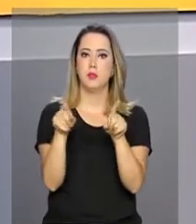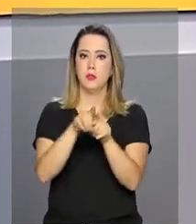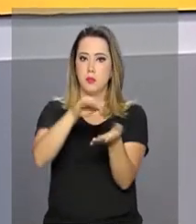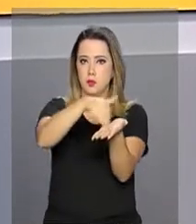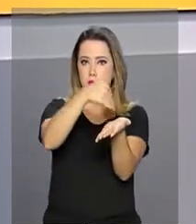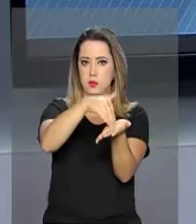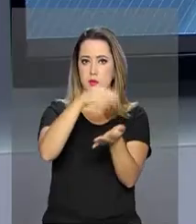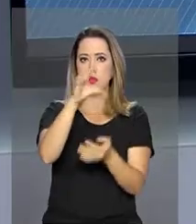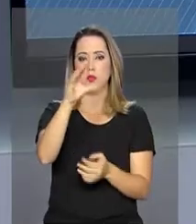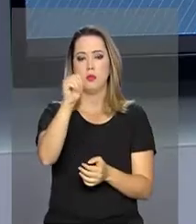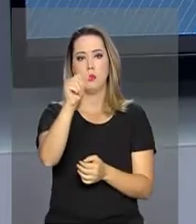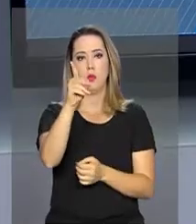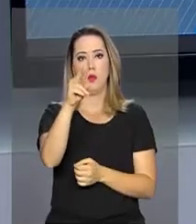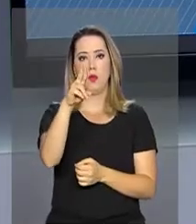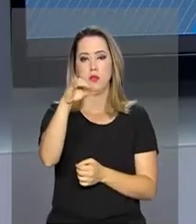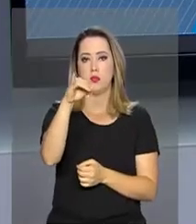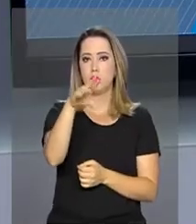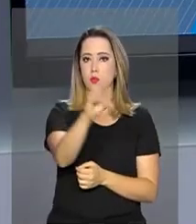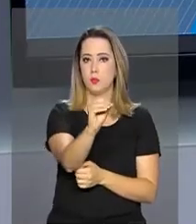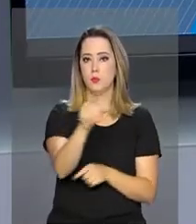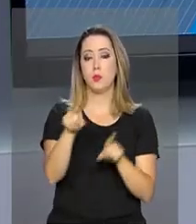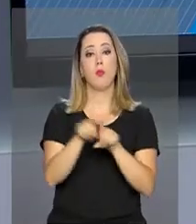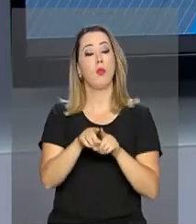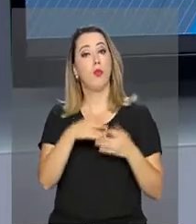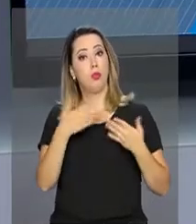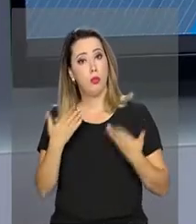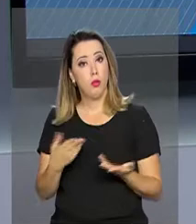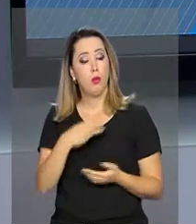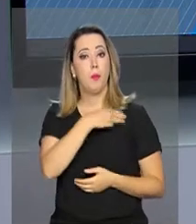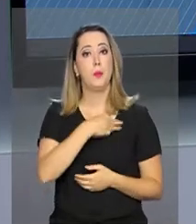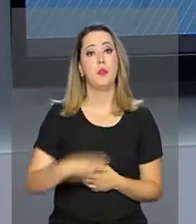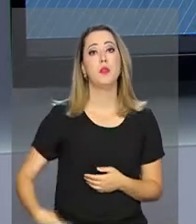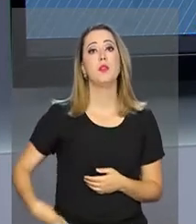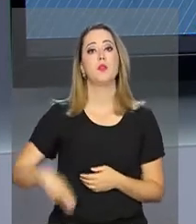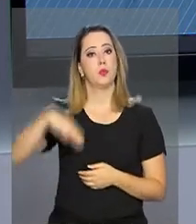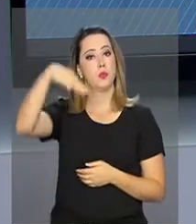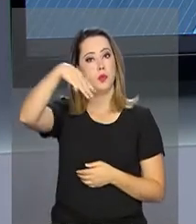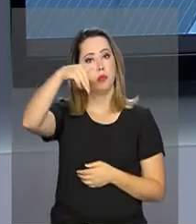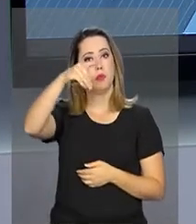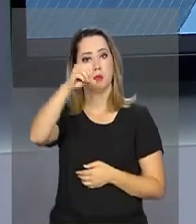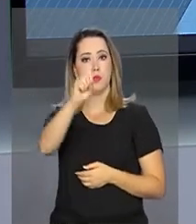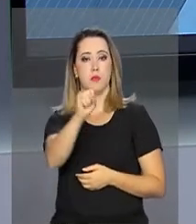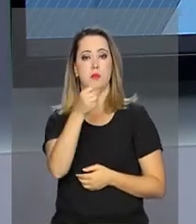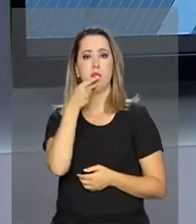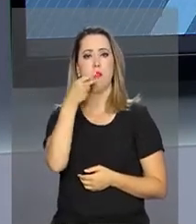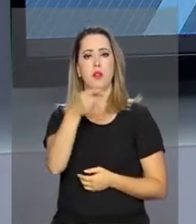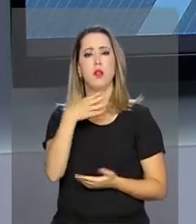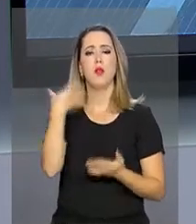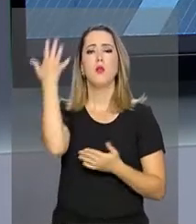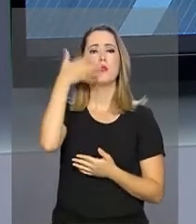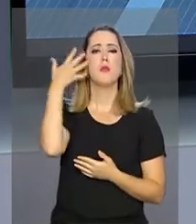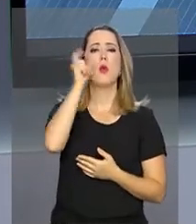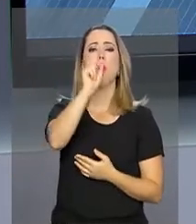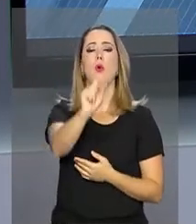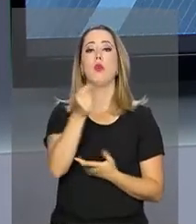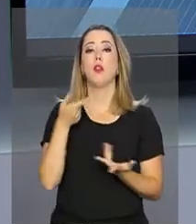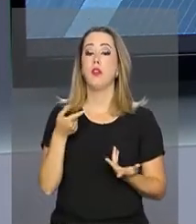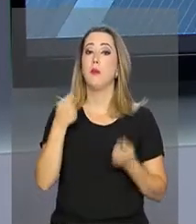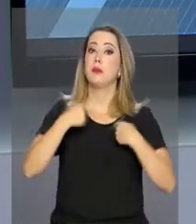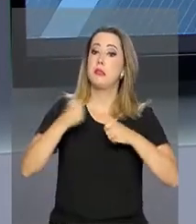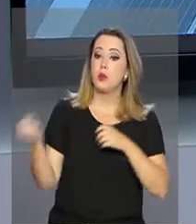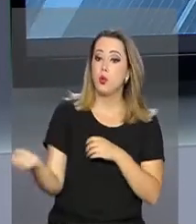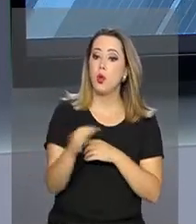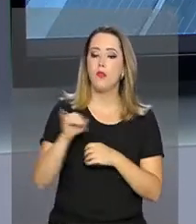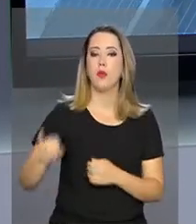único o ministro do desenvolvimento social osmar terra explicou que o programa pretende dar novas oportunidades